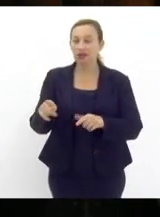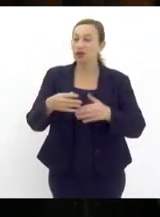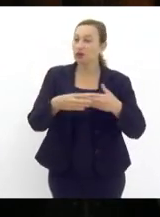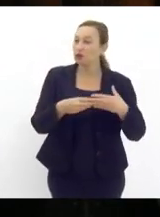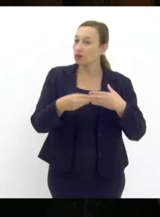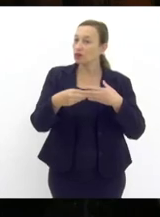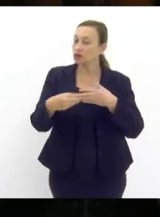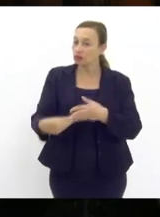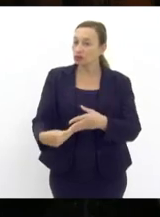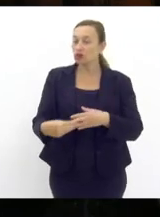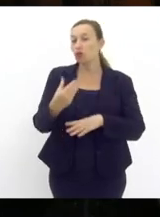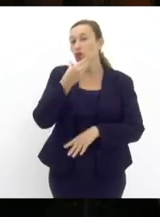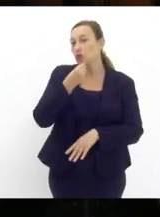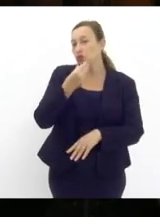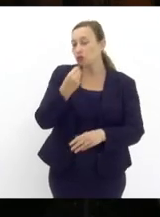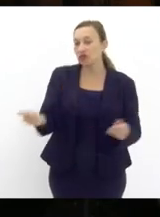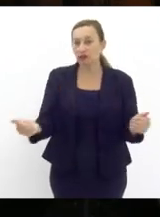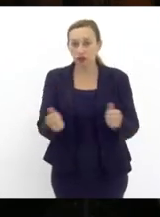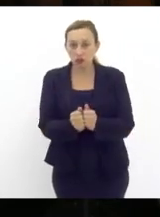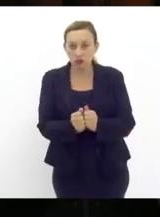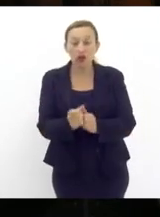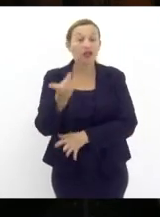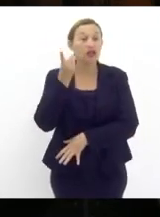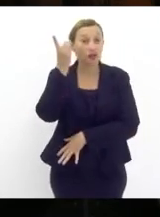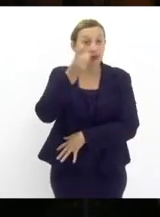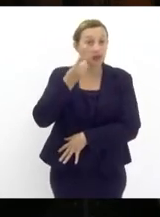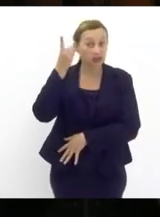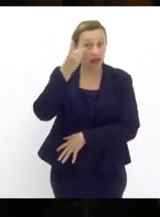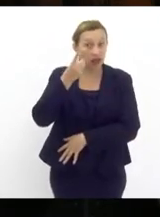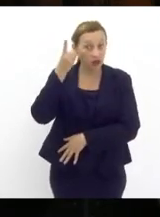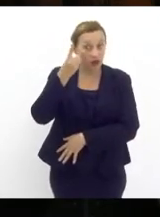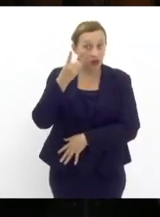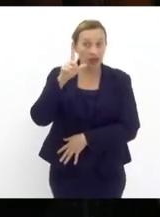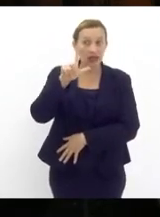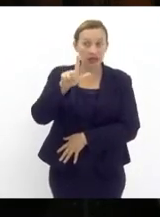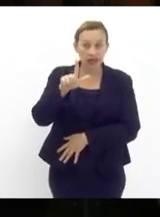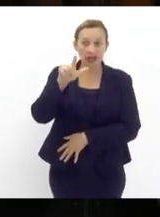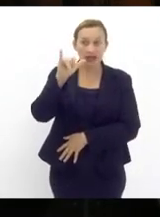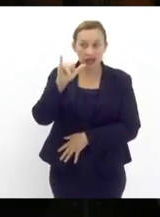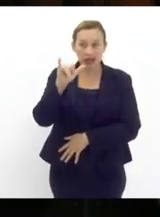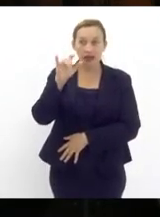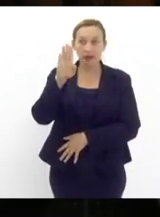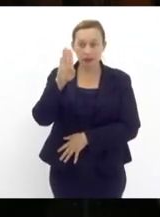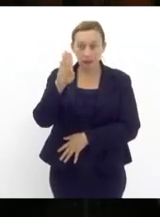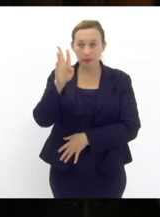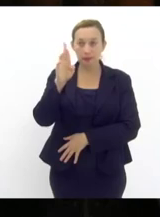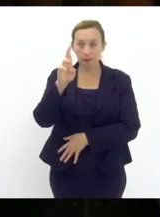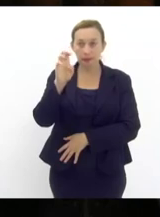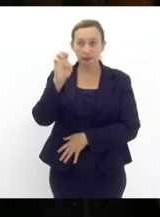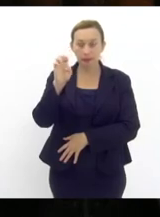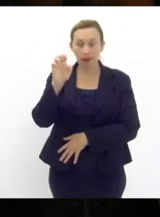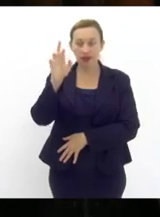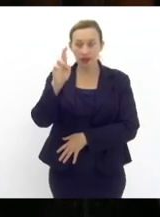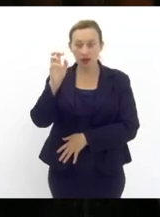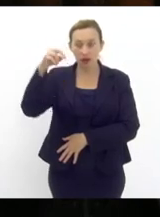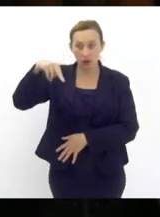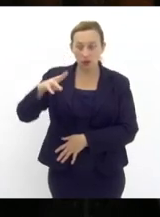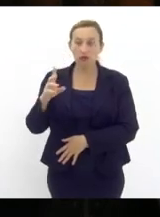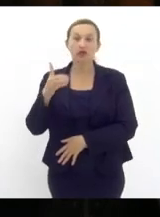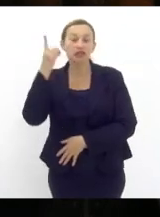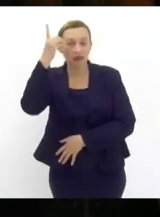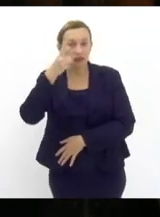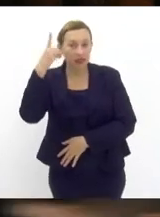participavam Deputado librelon Deputado Tiago